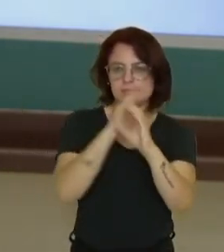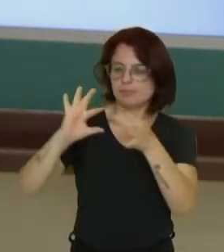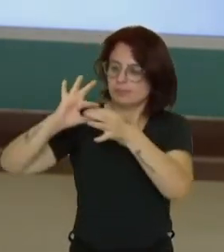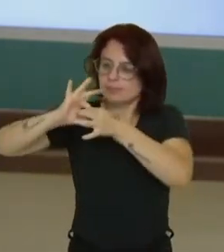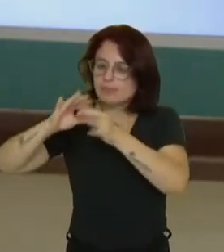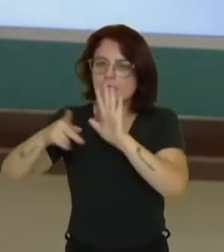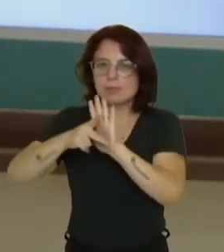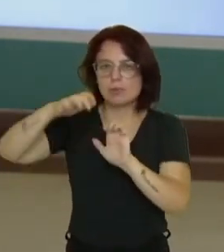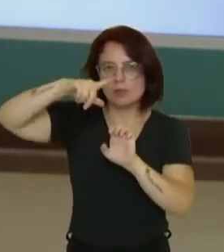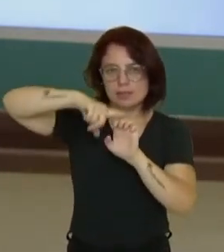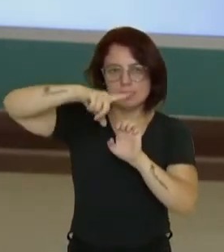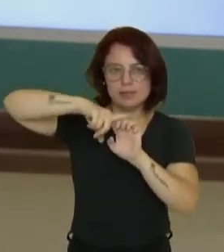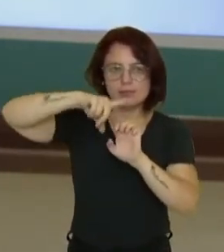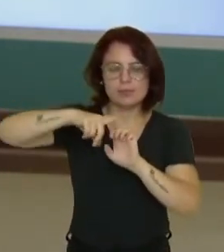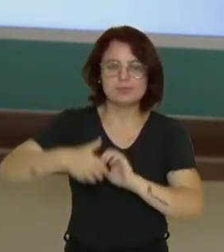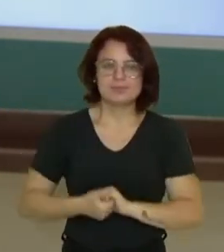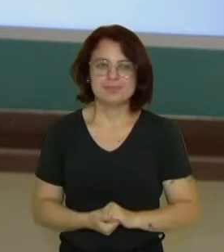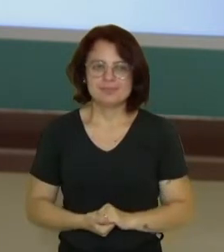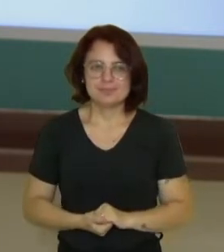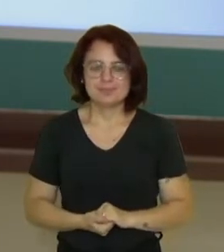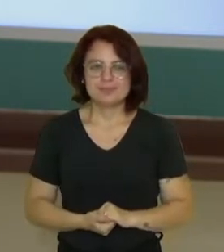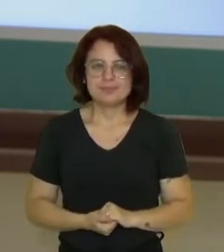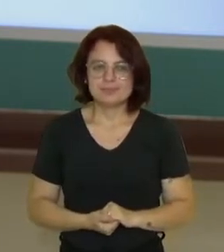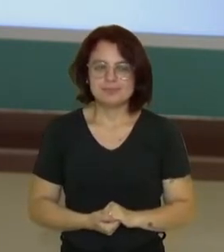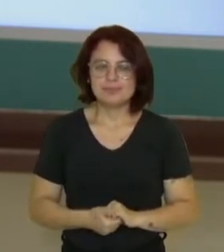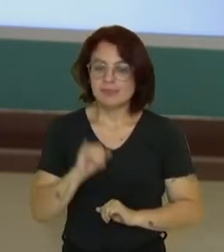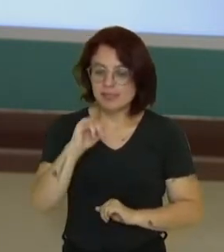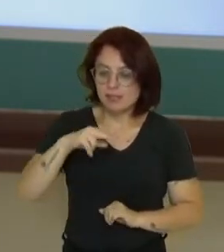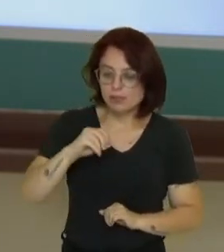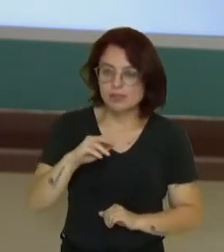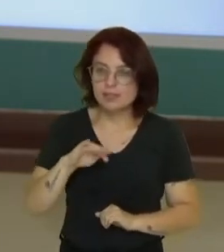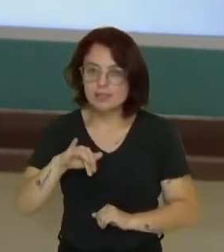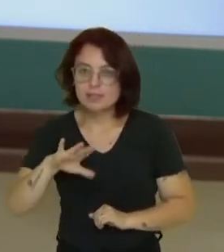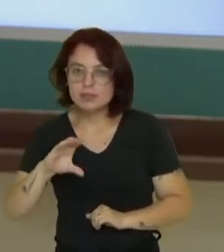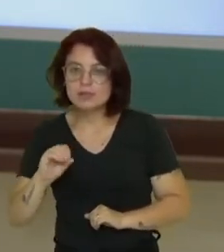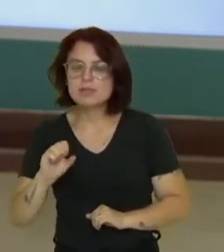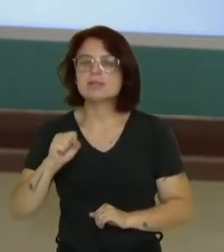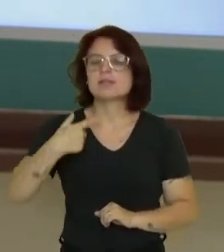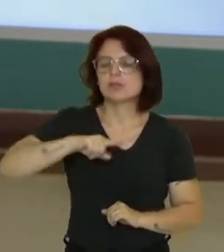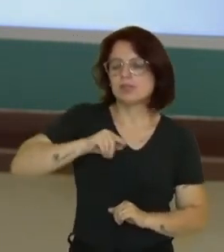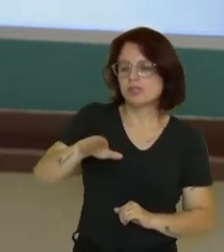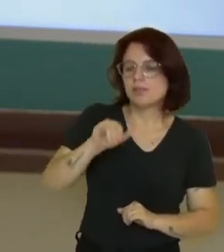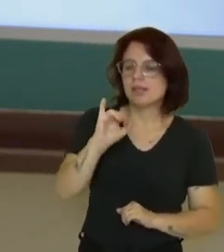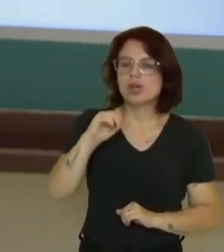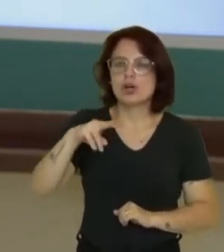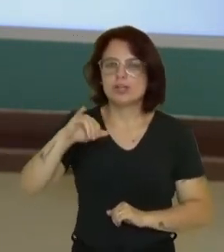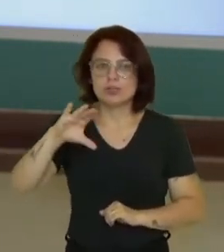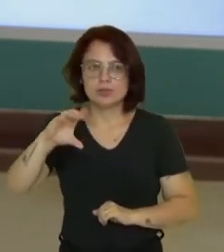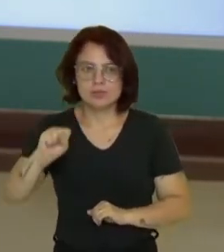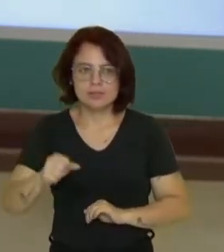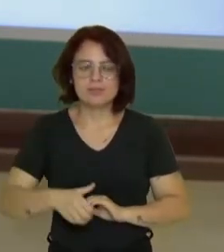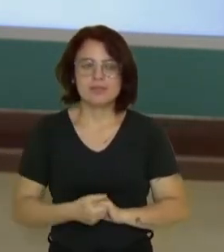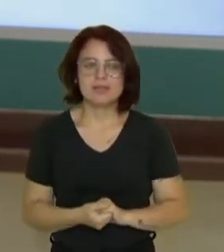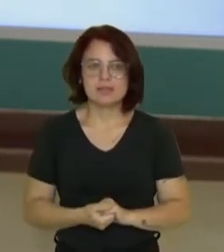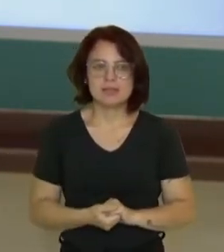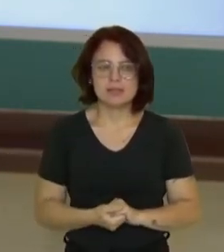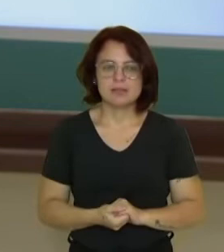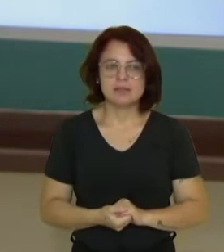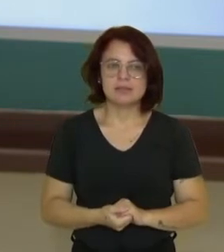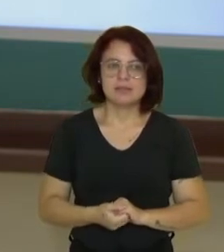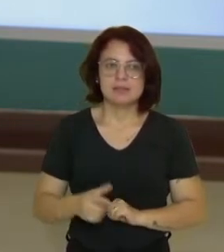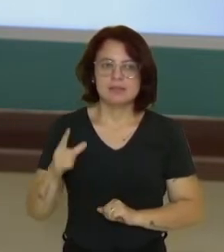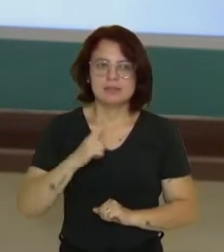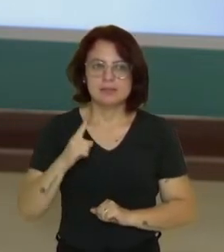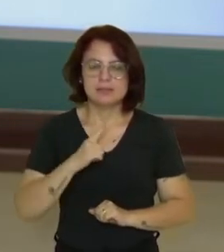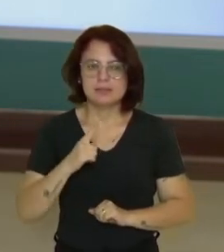elétrons. Já os compostos inorgânicos são compostos iônicos, aonde a ligação química entre eles ocorre entre um